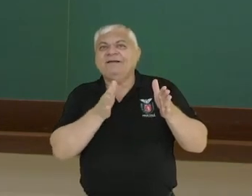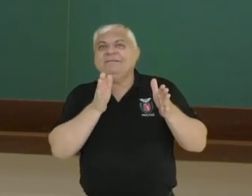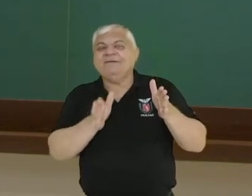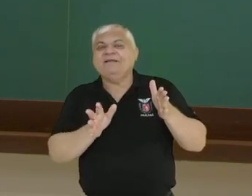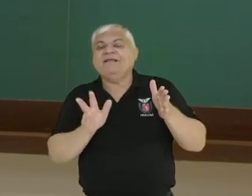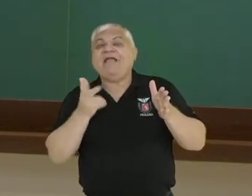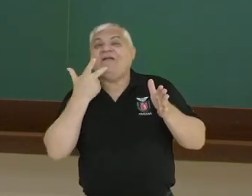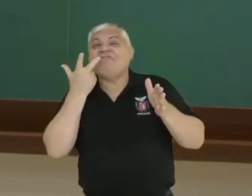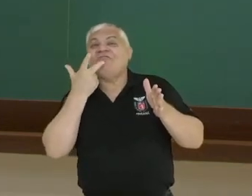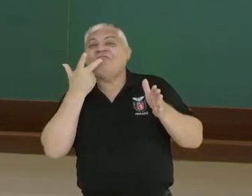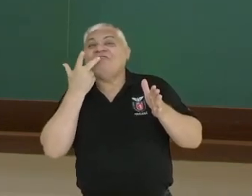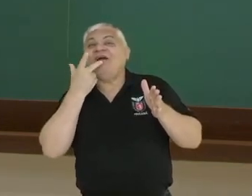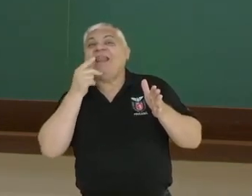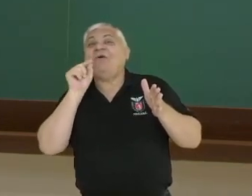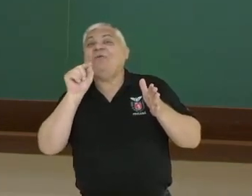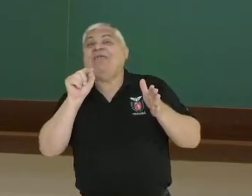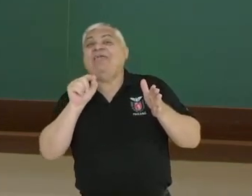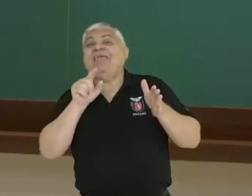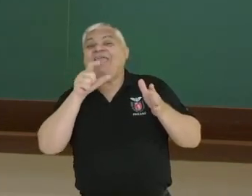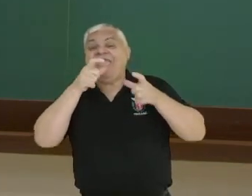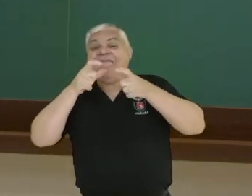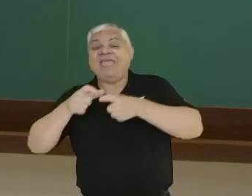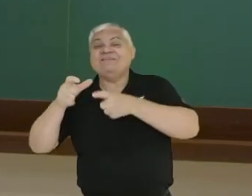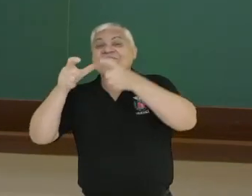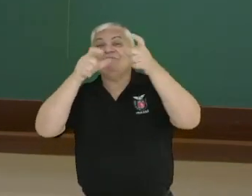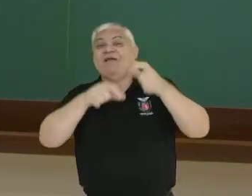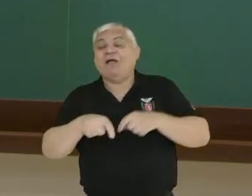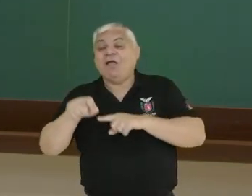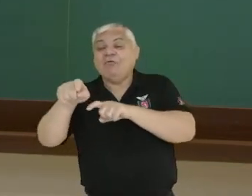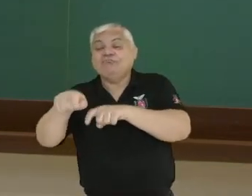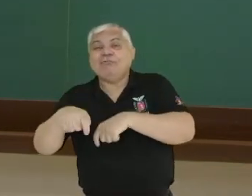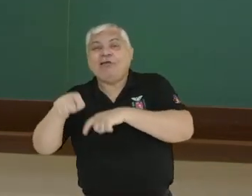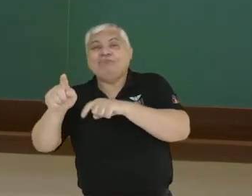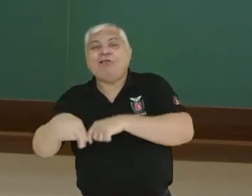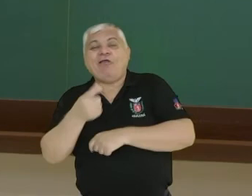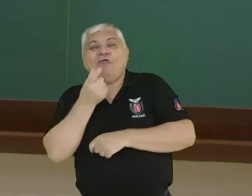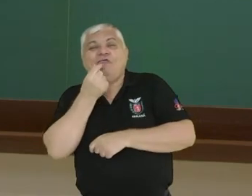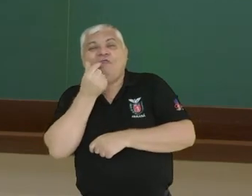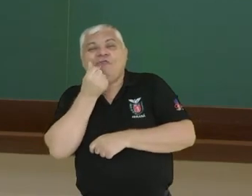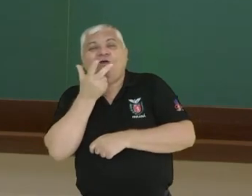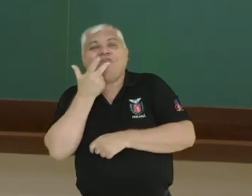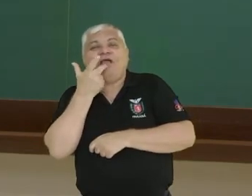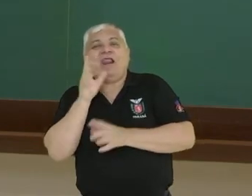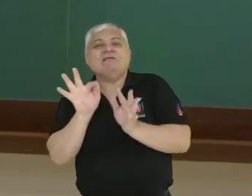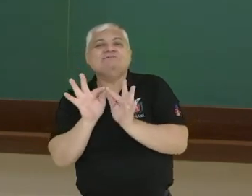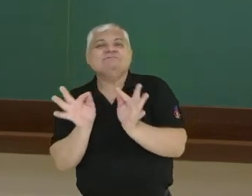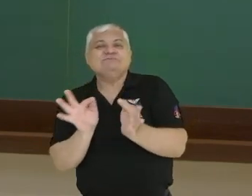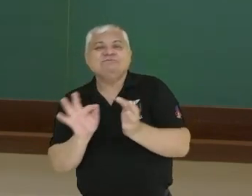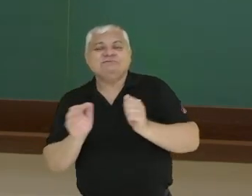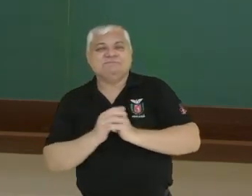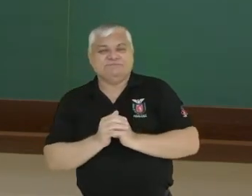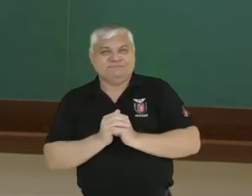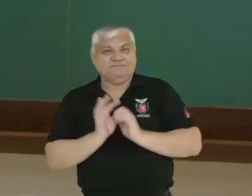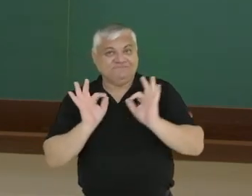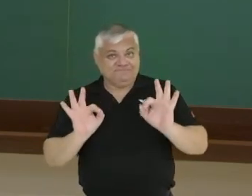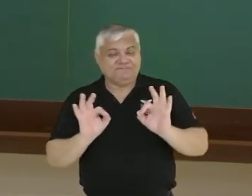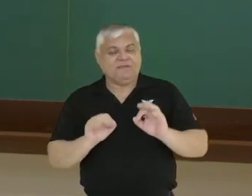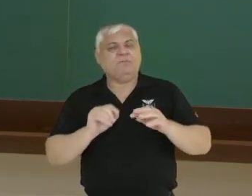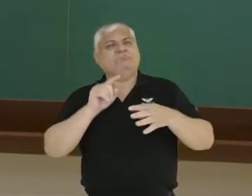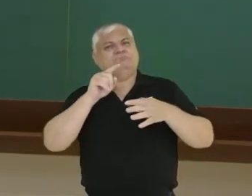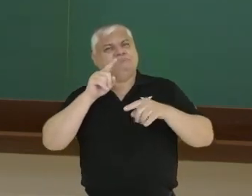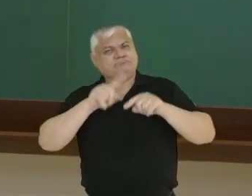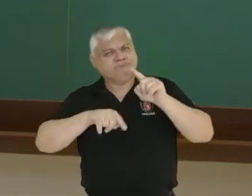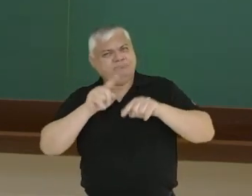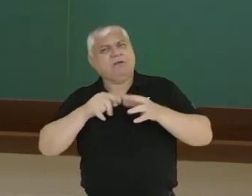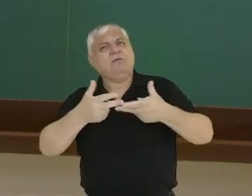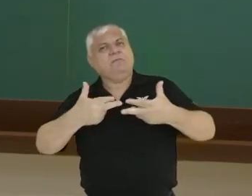personagem possa ter naquele momento, né? Se ele é um caipira, por exemplo, né? Esses elementos, eles são fundamentais para